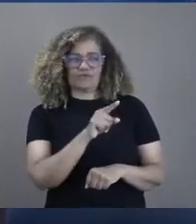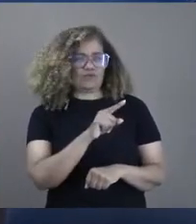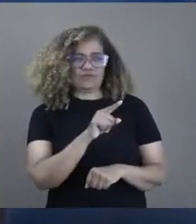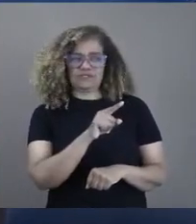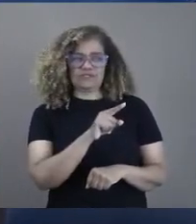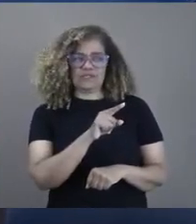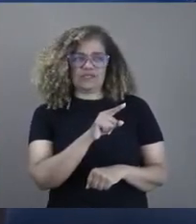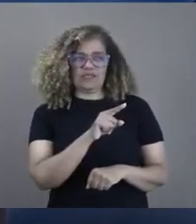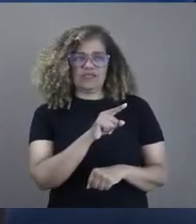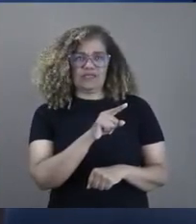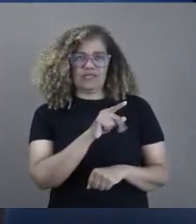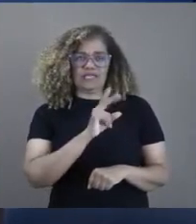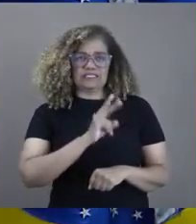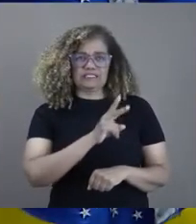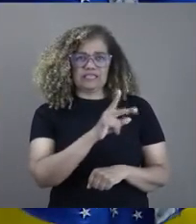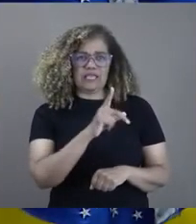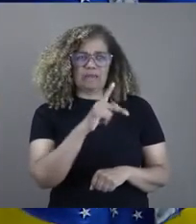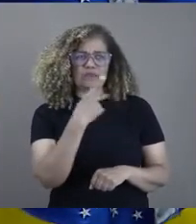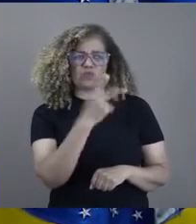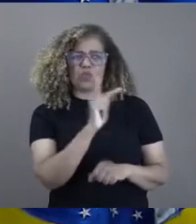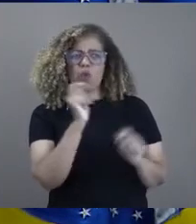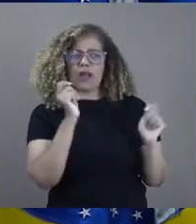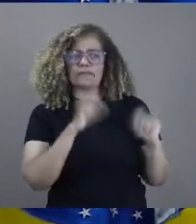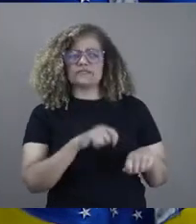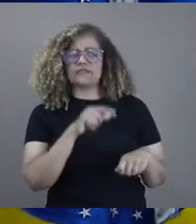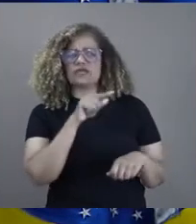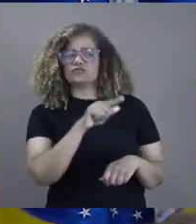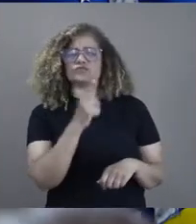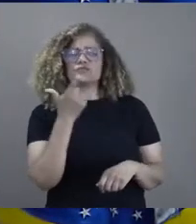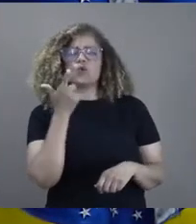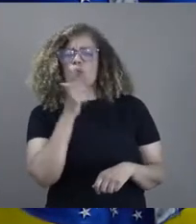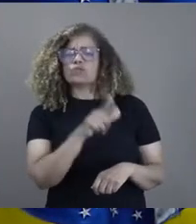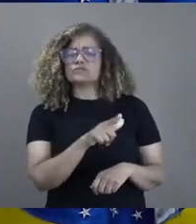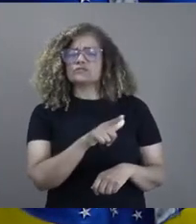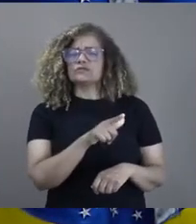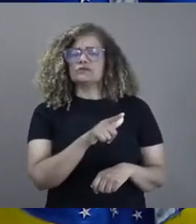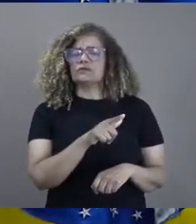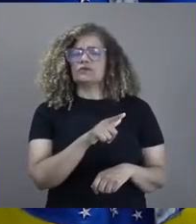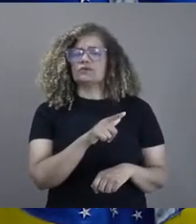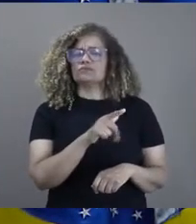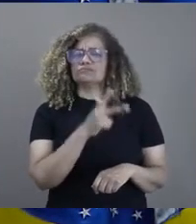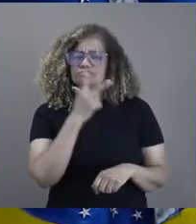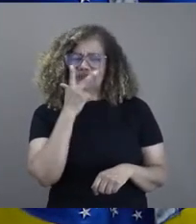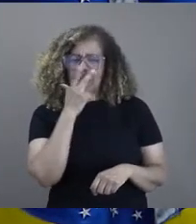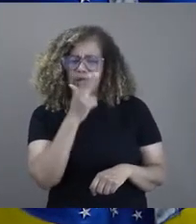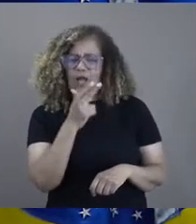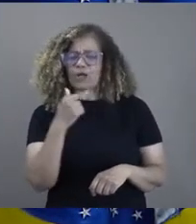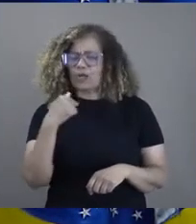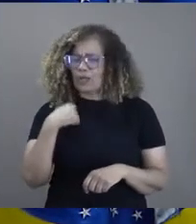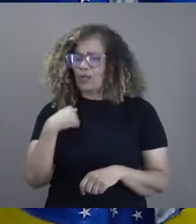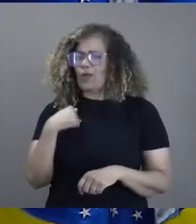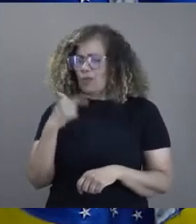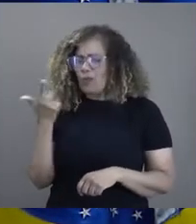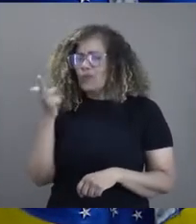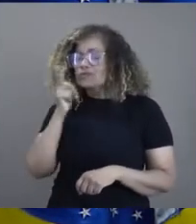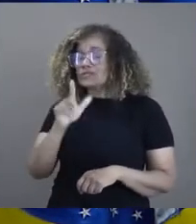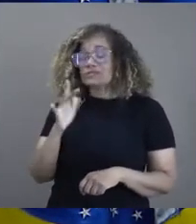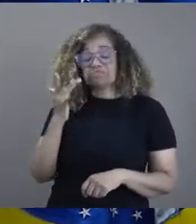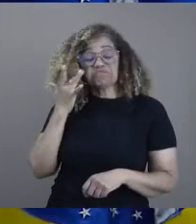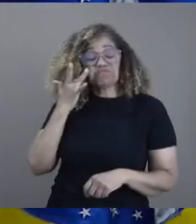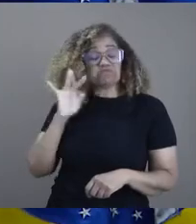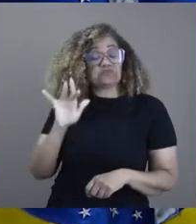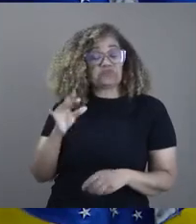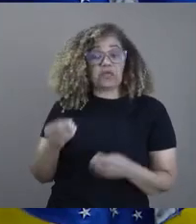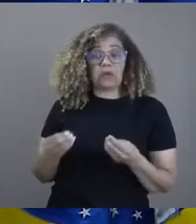com a tua capacidade conseguiu hein acha Acho que essa O Cajuru Minho Aqui conseguiu não sei como